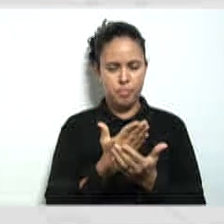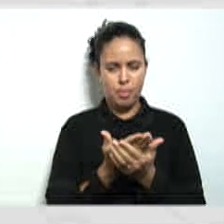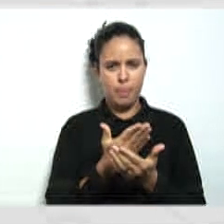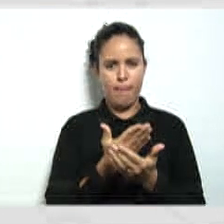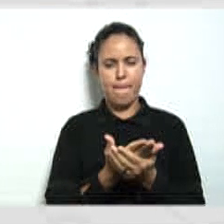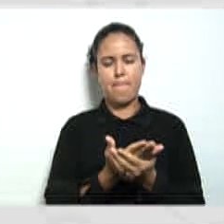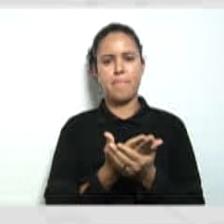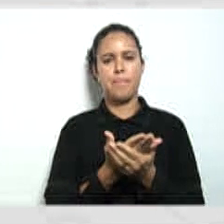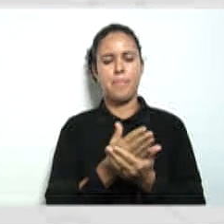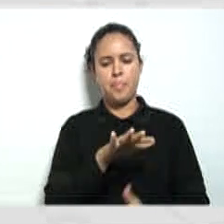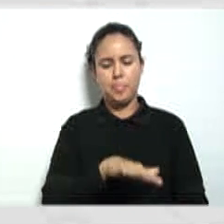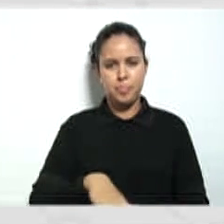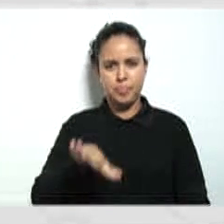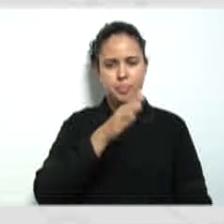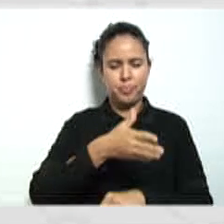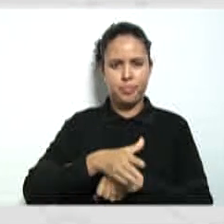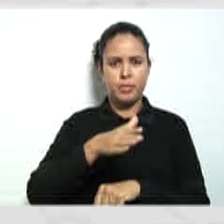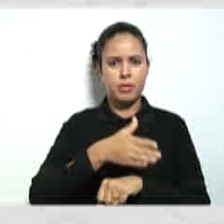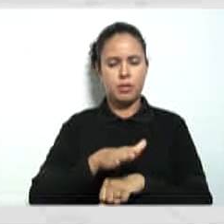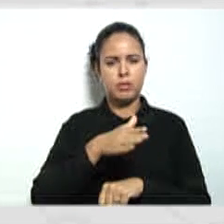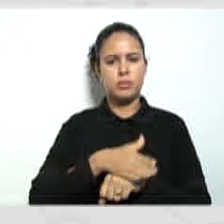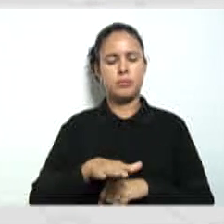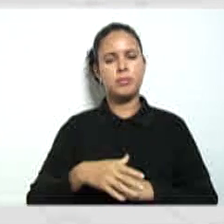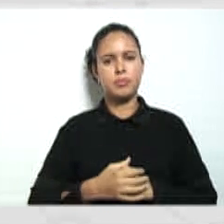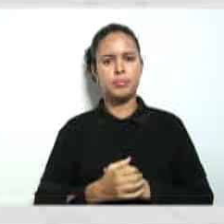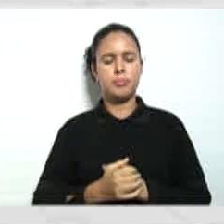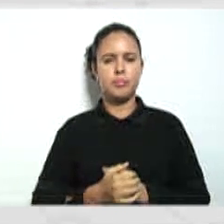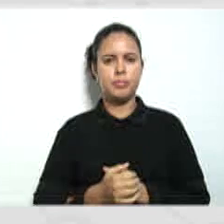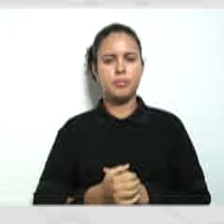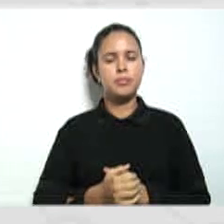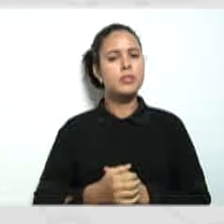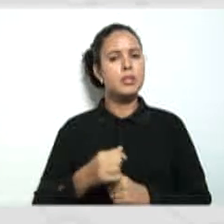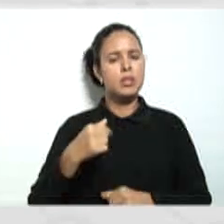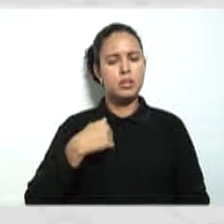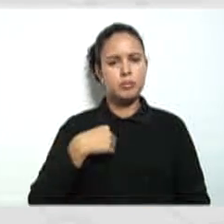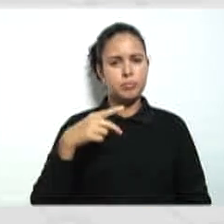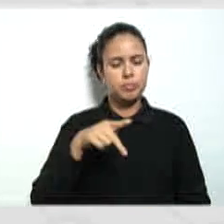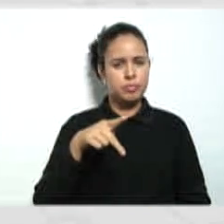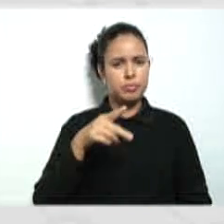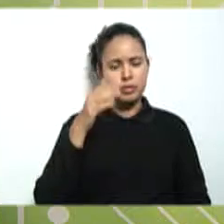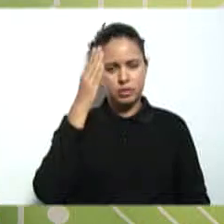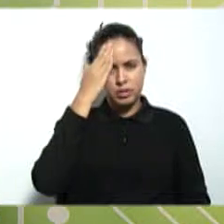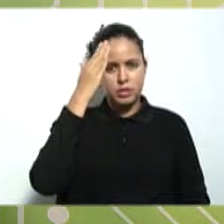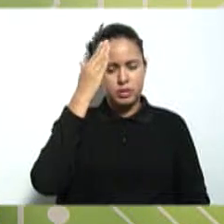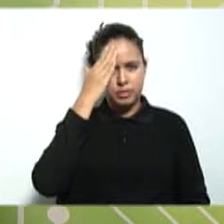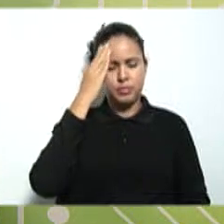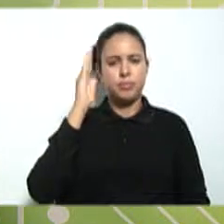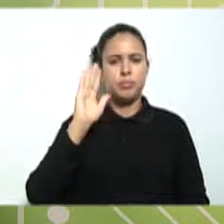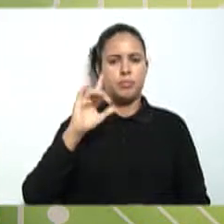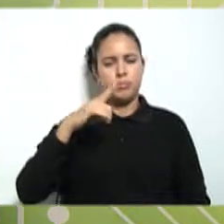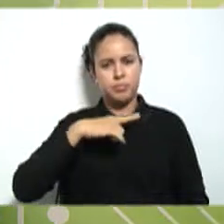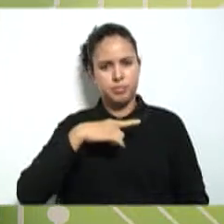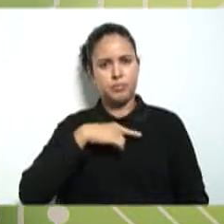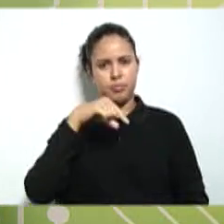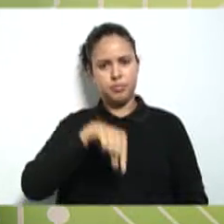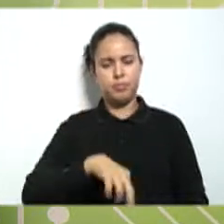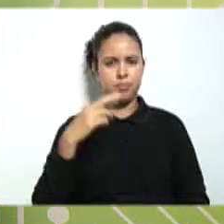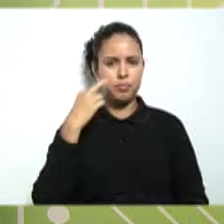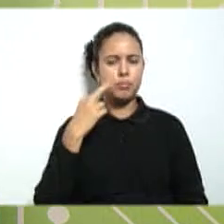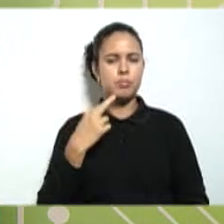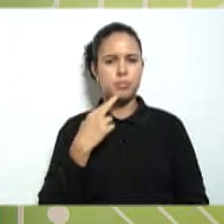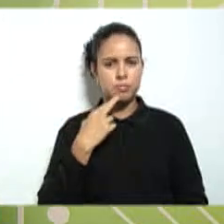numa cooperativa educacional quase que a minha vida inteira. E eu sei que aqui no nosso estado a gente tem umas cooperativas bem importantes educacionais.